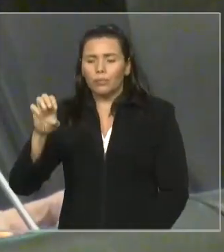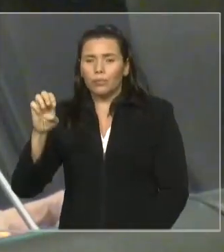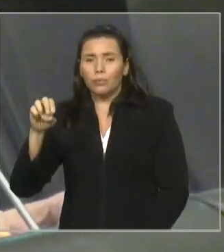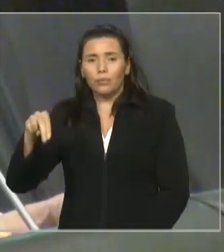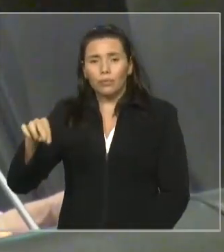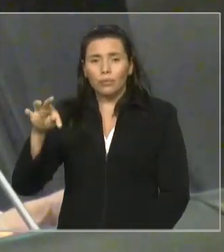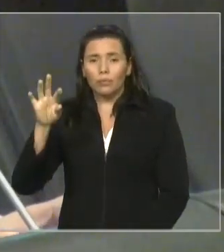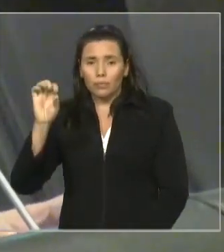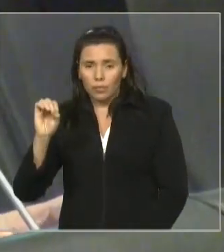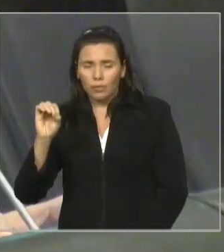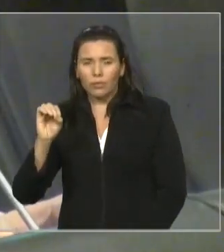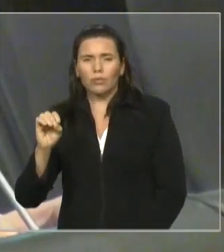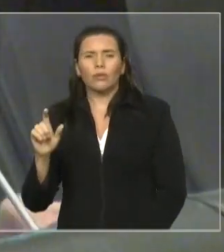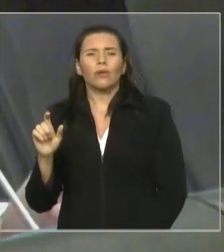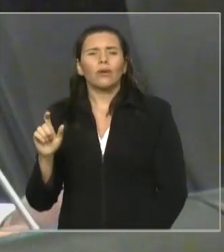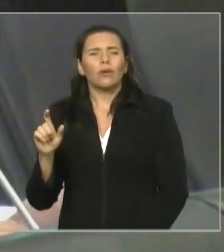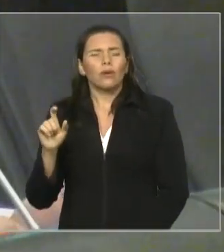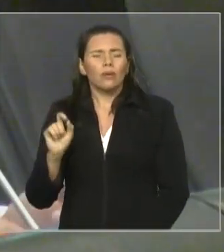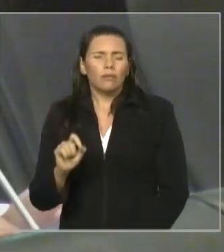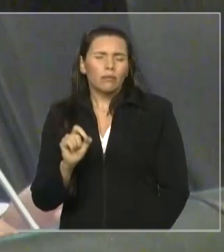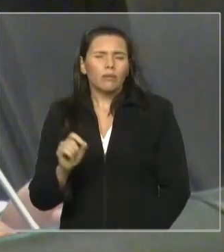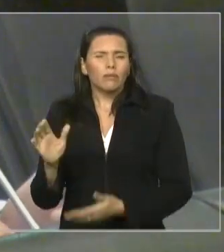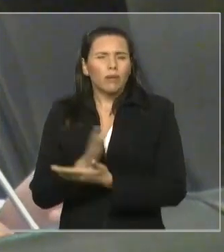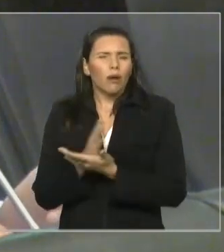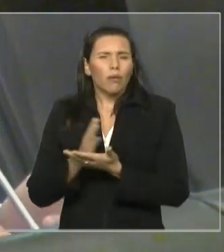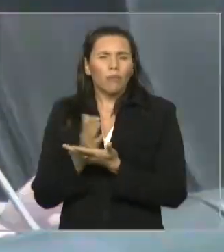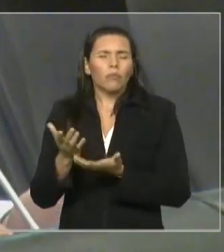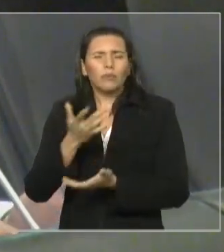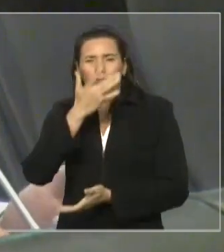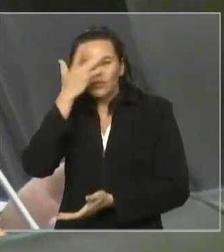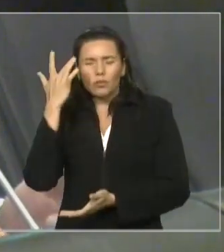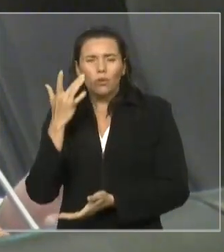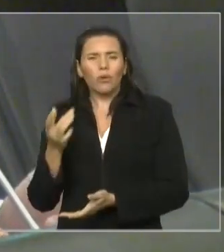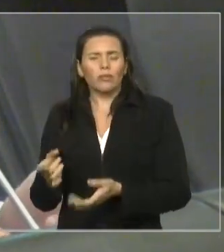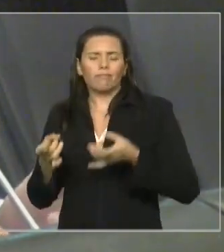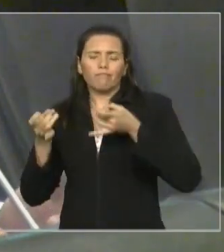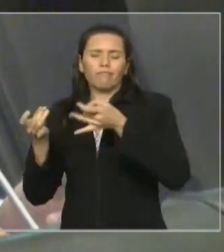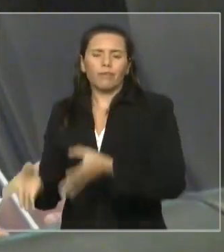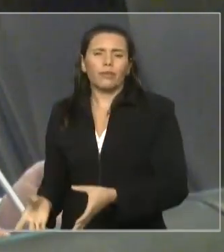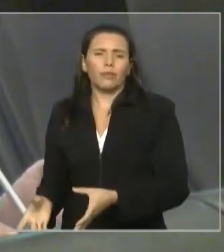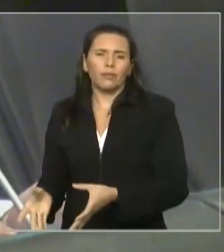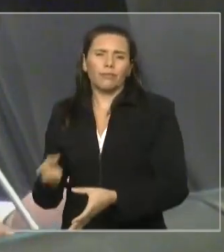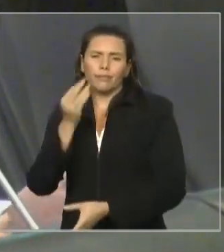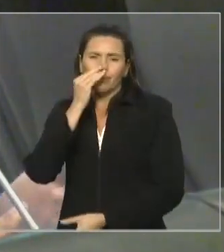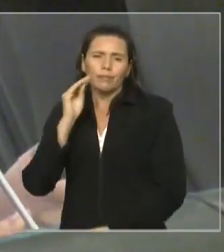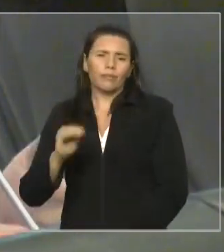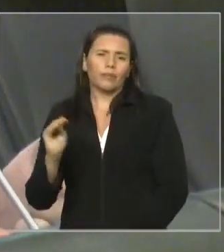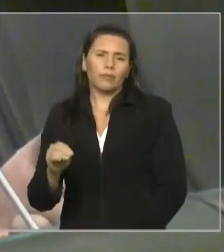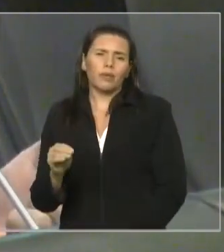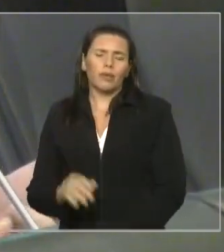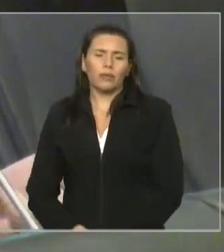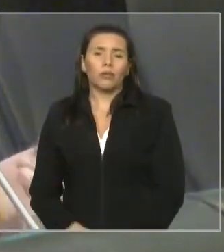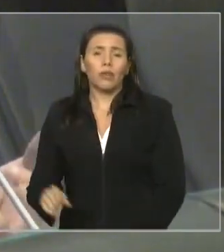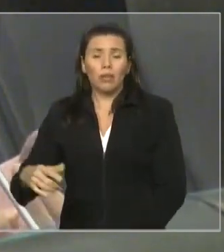à vida humana também. Nós, enquanto coexistência dentro da Terra, nós